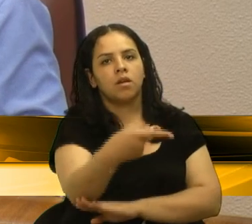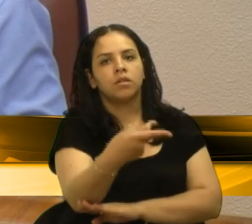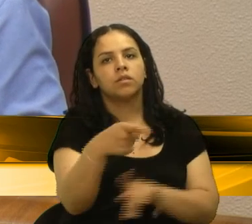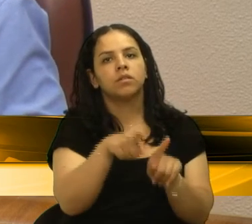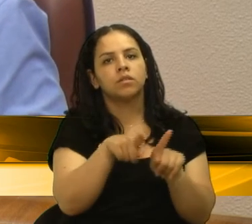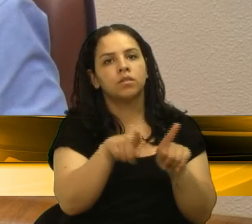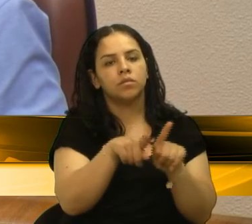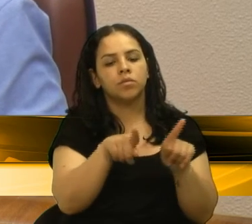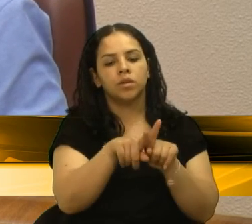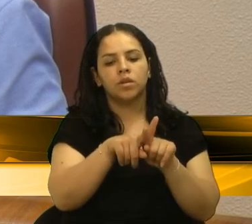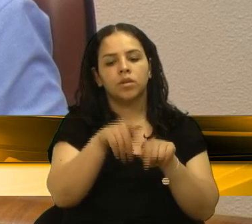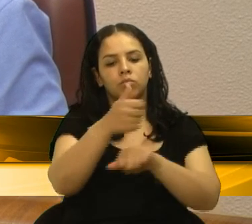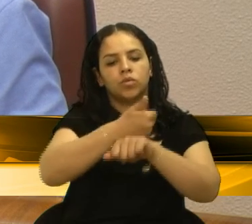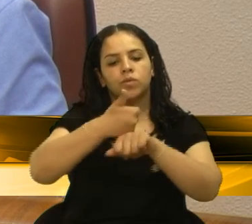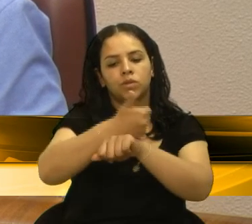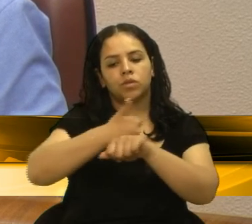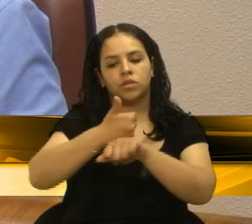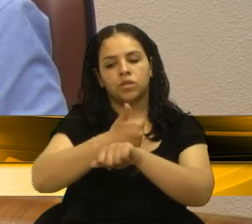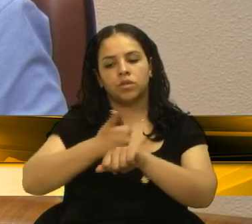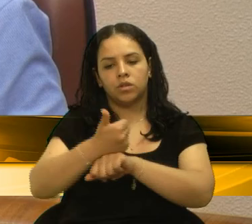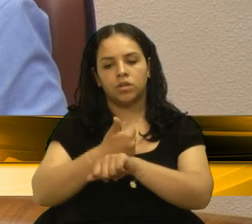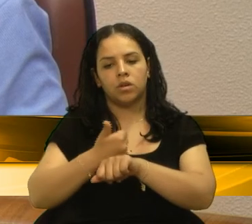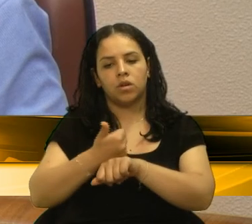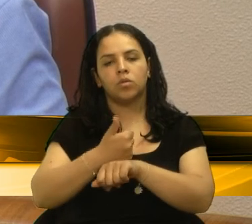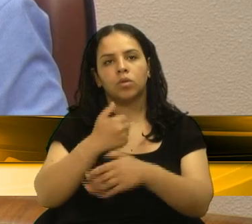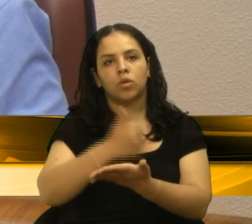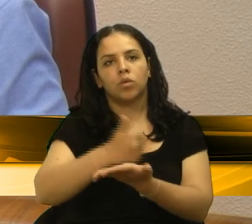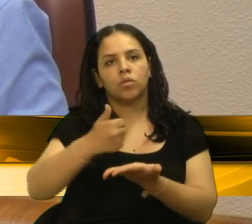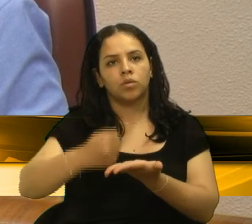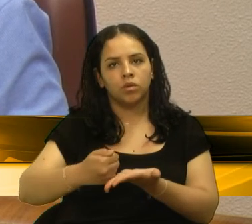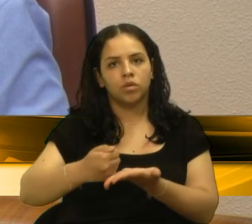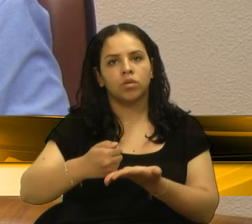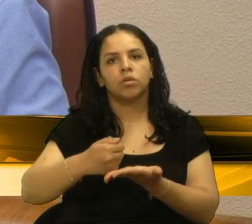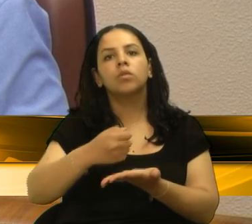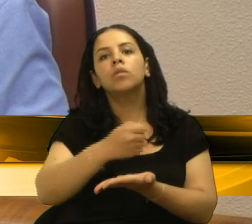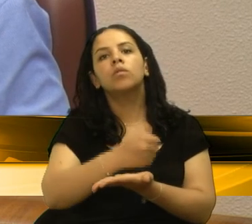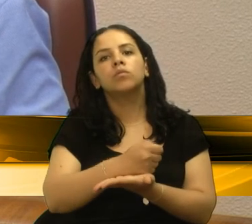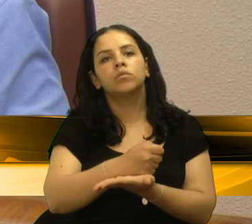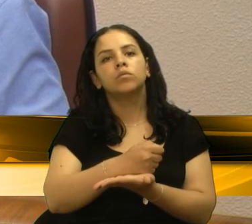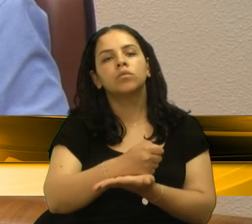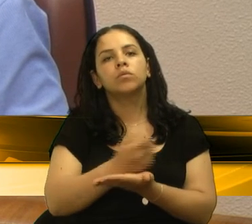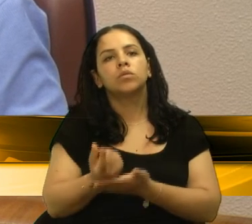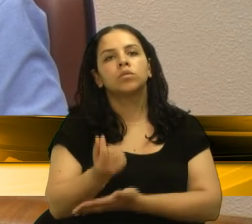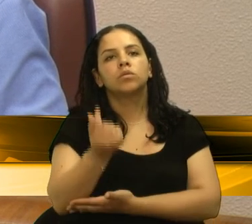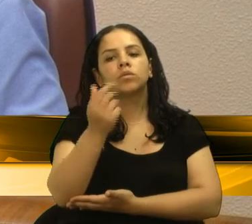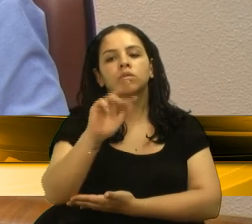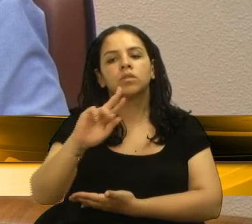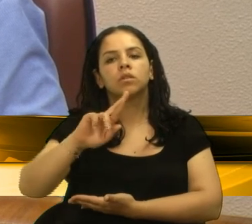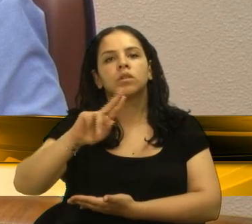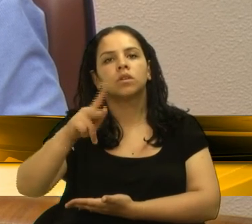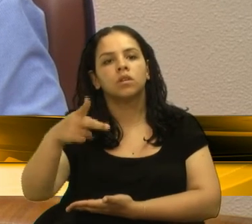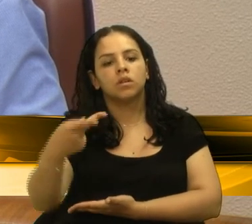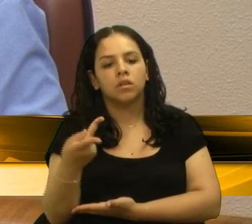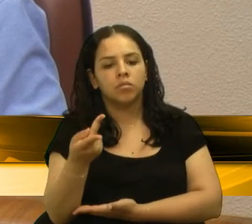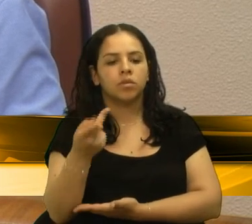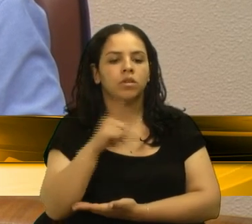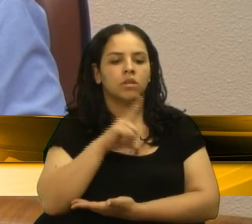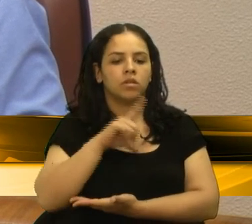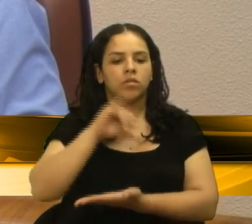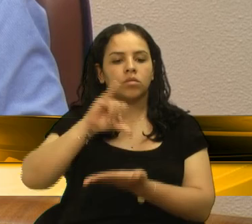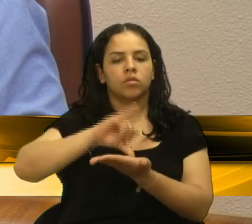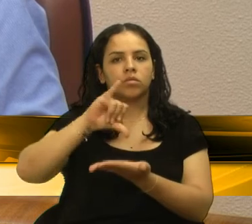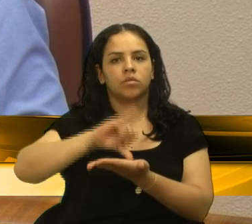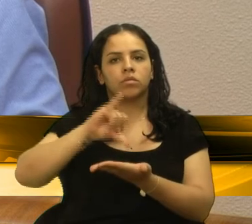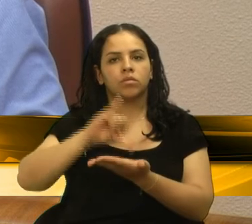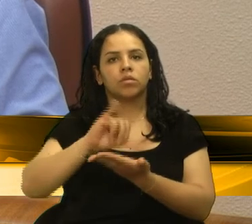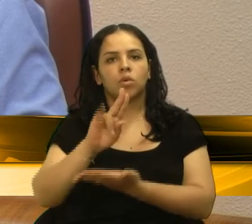profissionais contratados de forma seletista e o dimensionamento e o custo de recursos humanos necessários à operação da UPA Centro de forma.